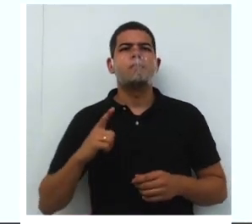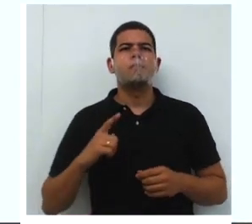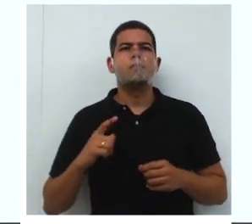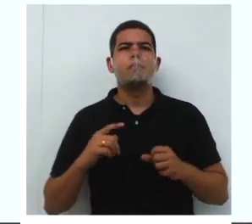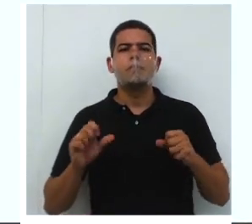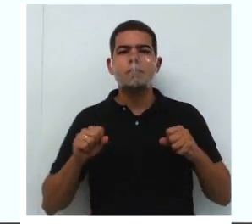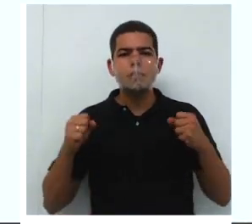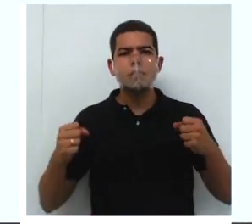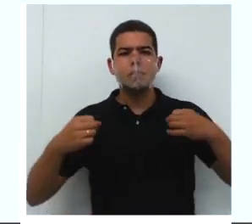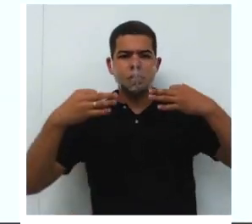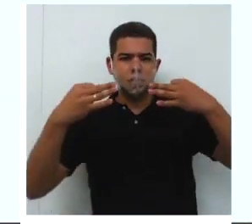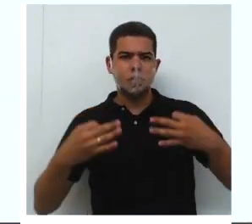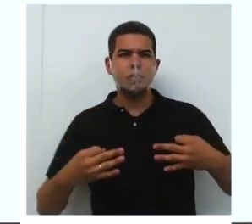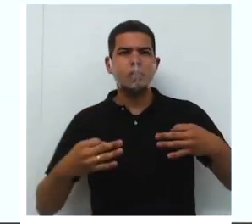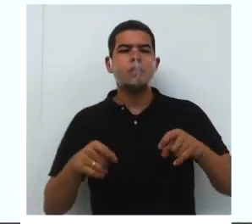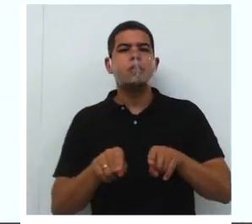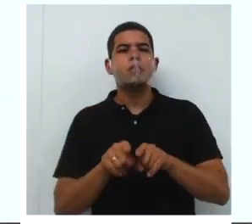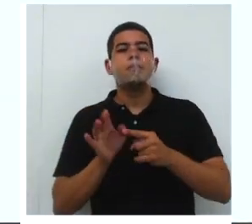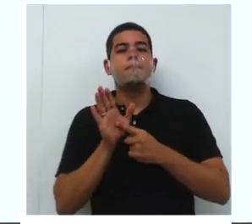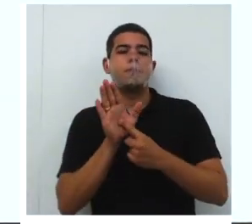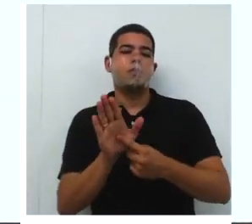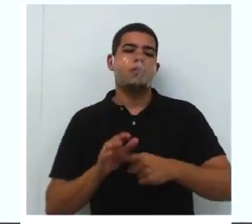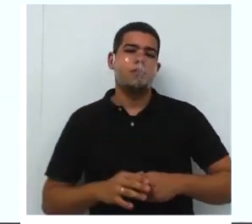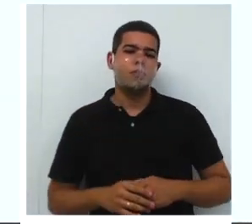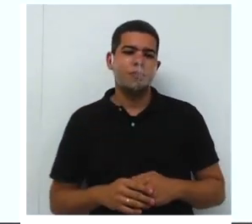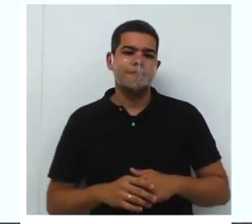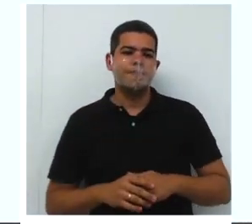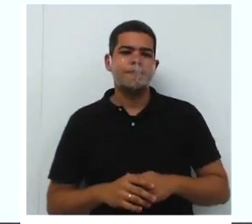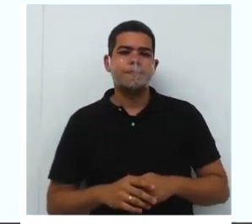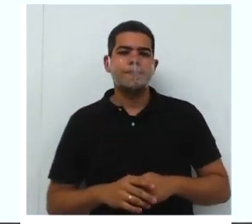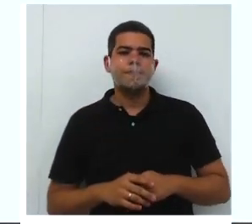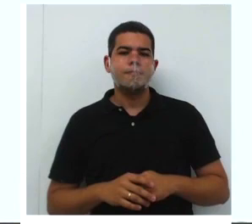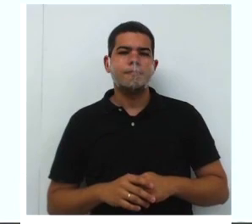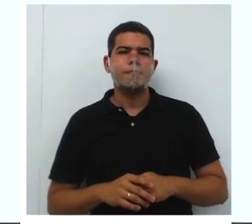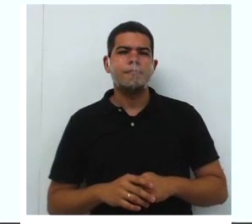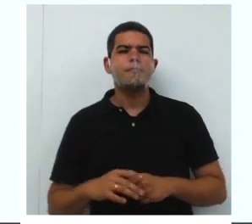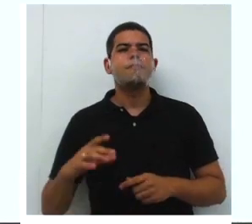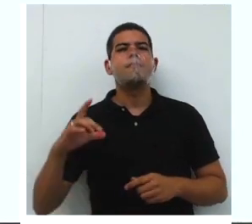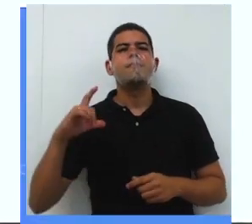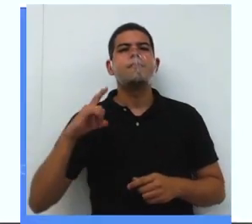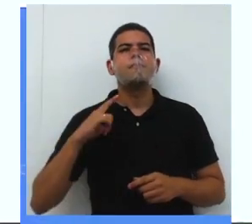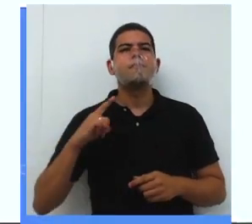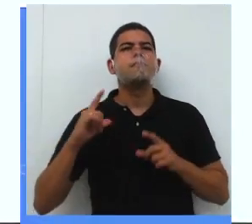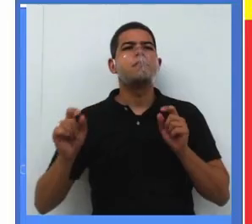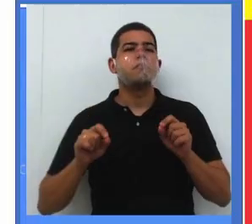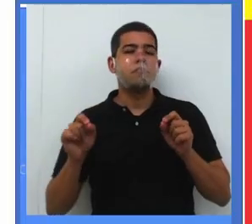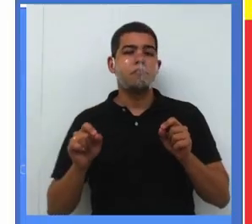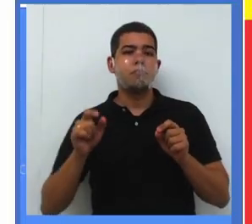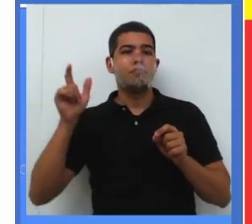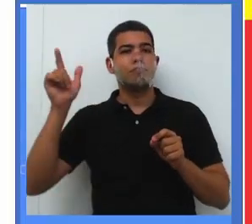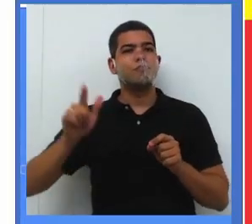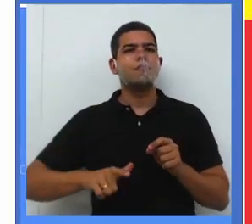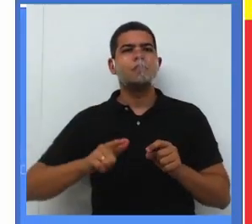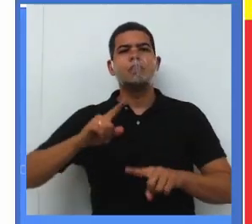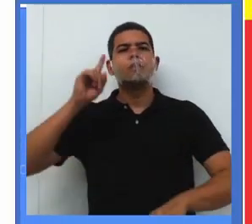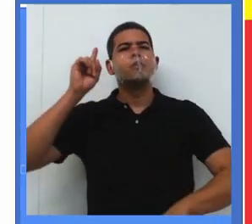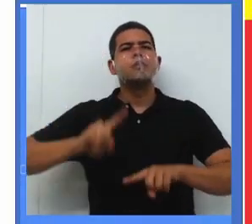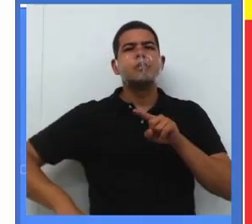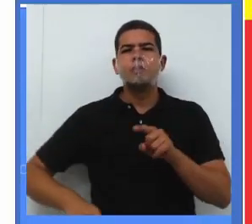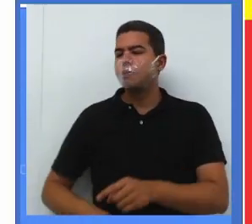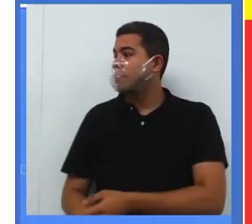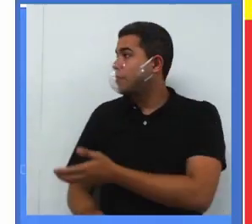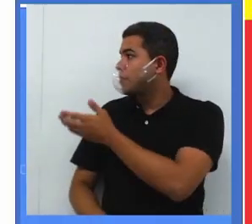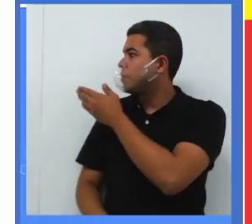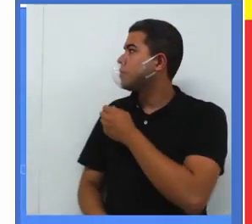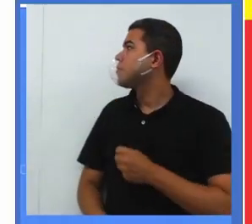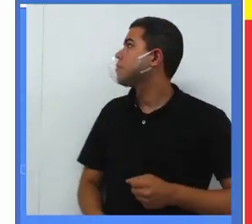agir ou o quê? De se apresentar. Então, temos o quê? A seguir, a